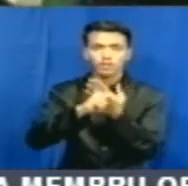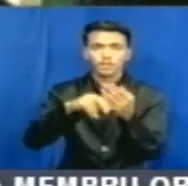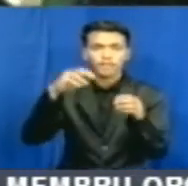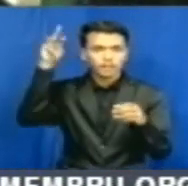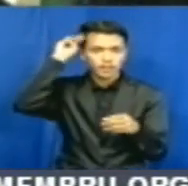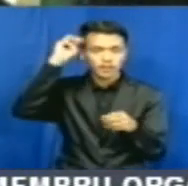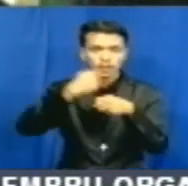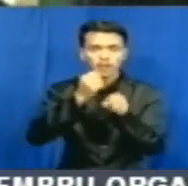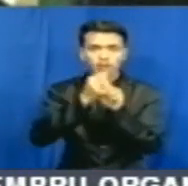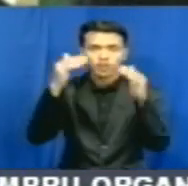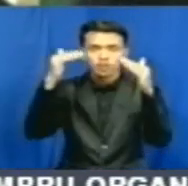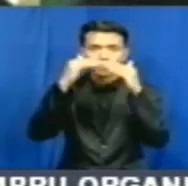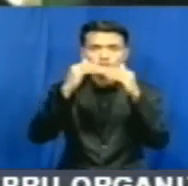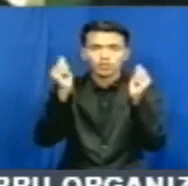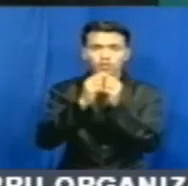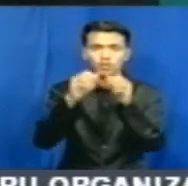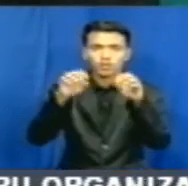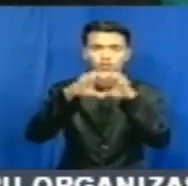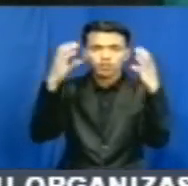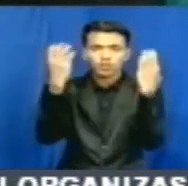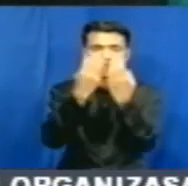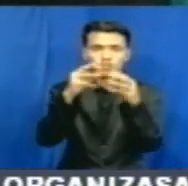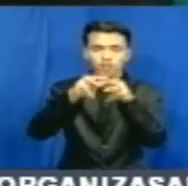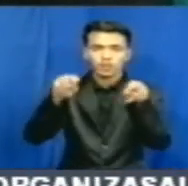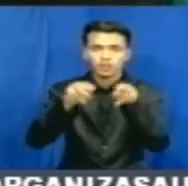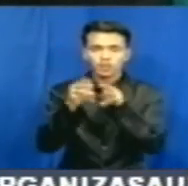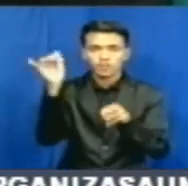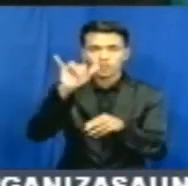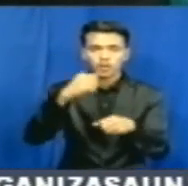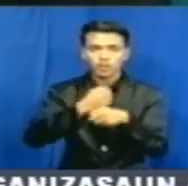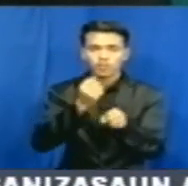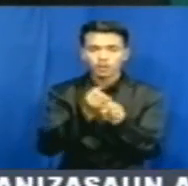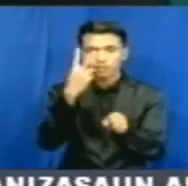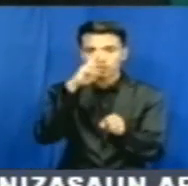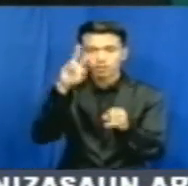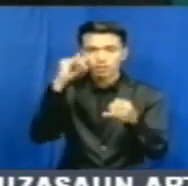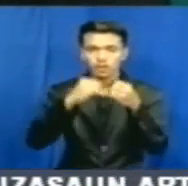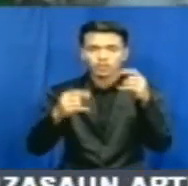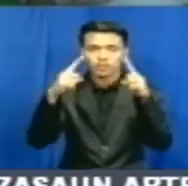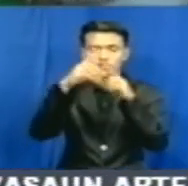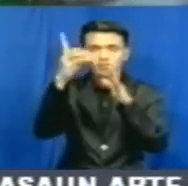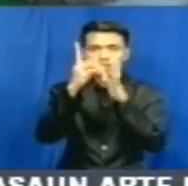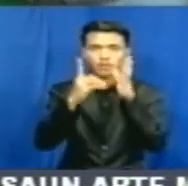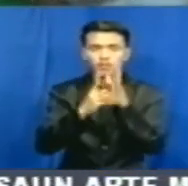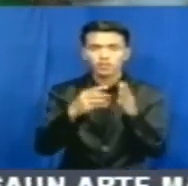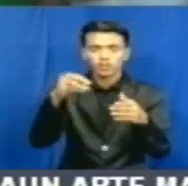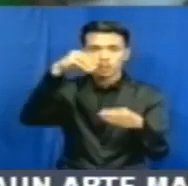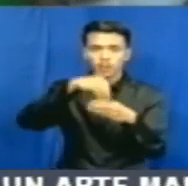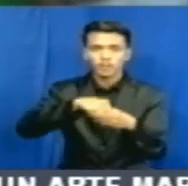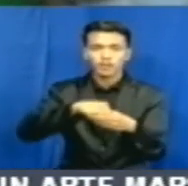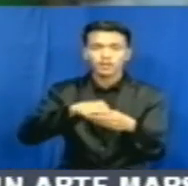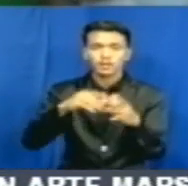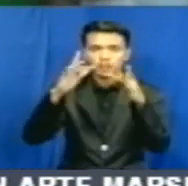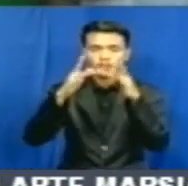rala o encontro geral ida ao Conselho Municipal Sira, ato rala validação e os badados, né? Rodiatama, Bahia